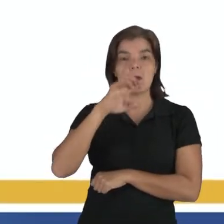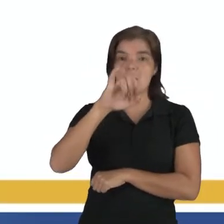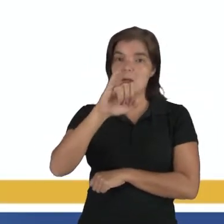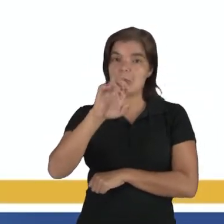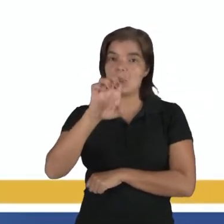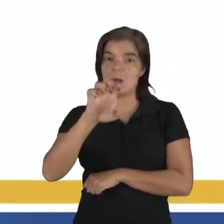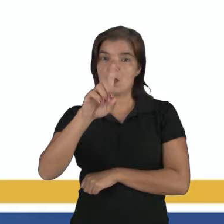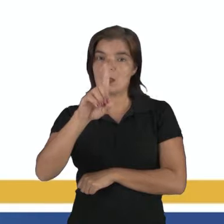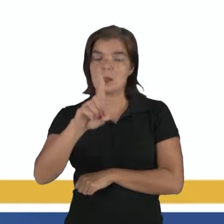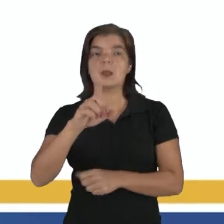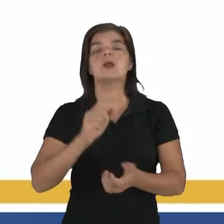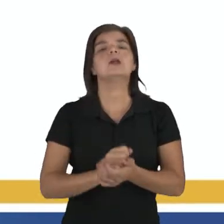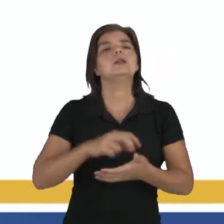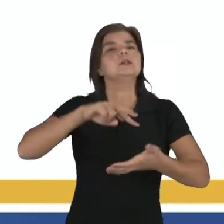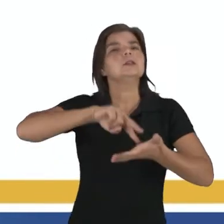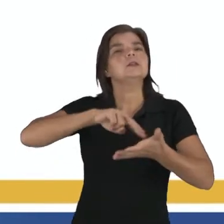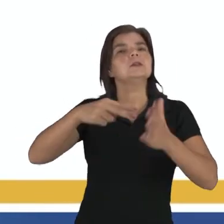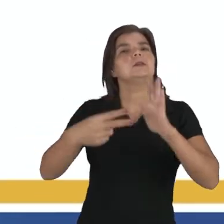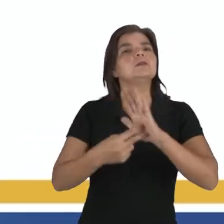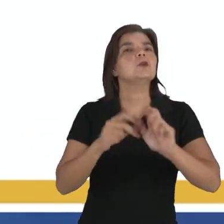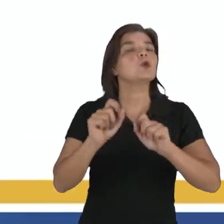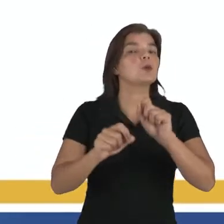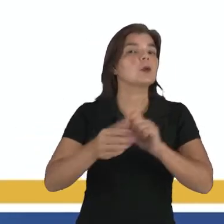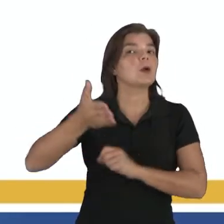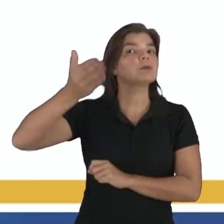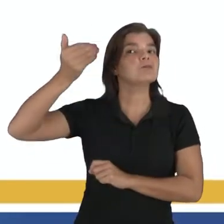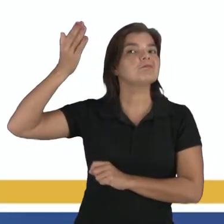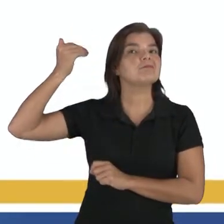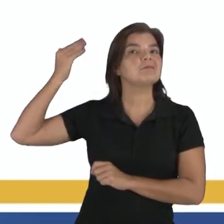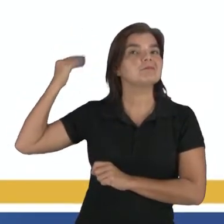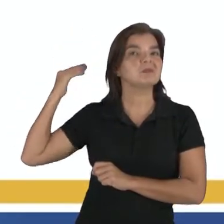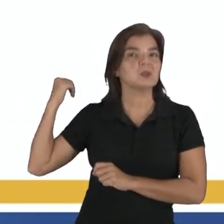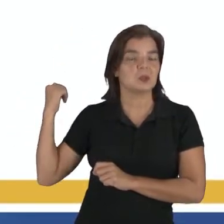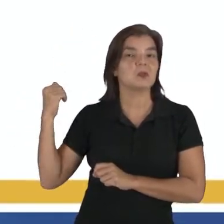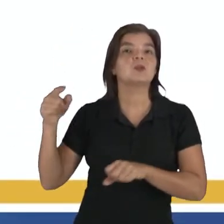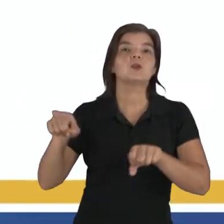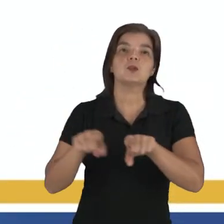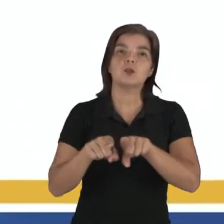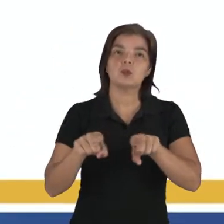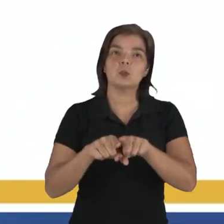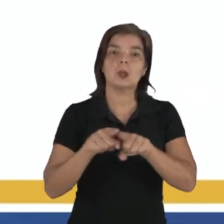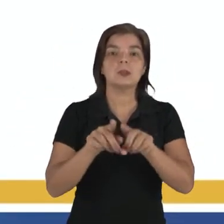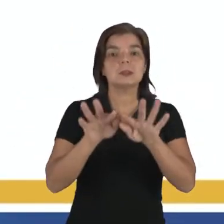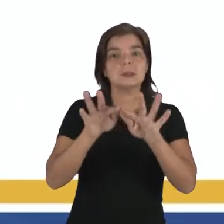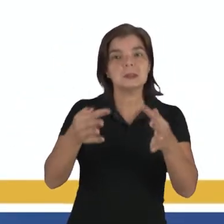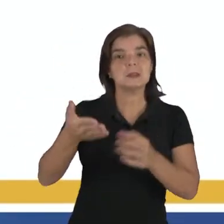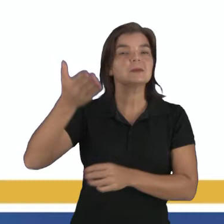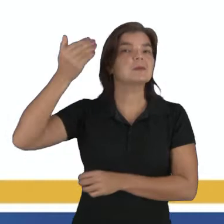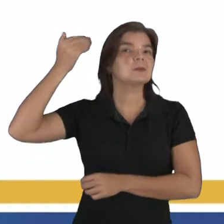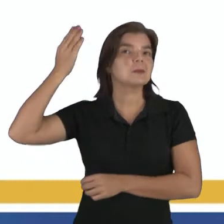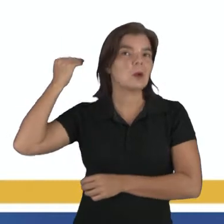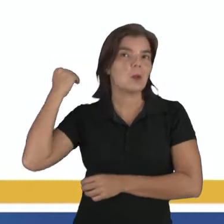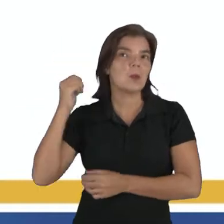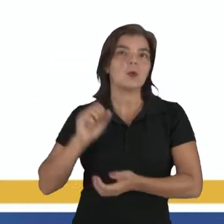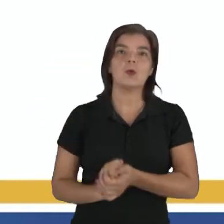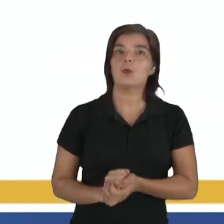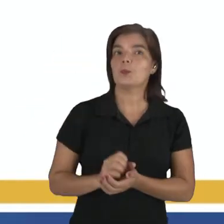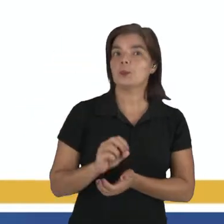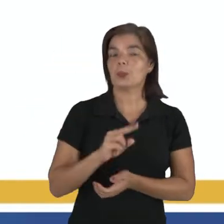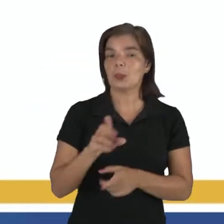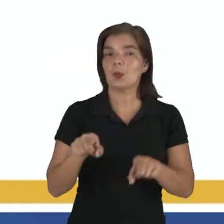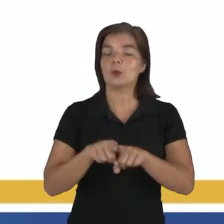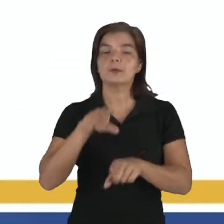em ed, né? Então, esse verbo em destaque ele está no passado, num tempo verbal chamado simple past em inglês,